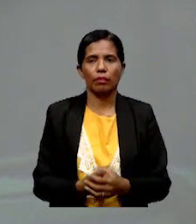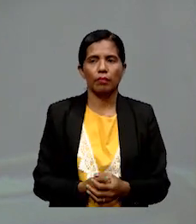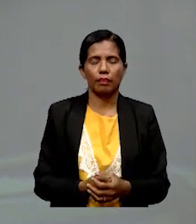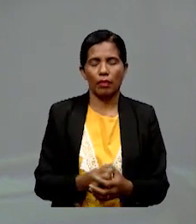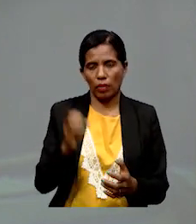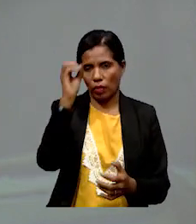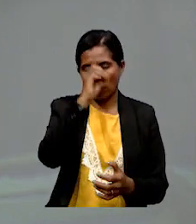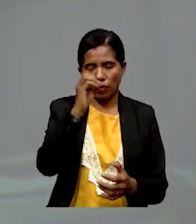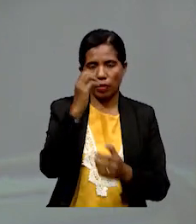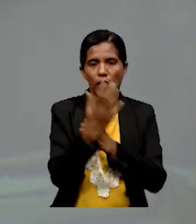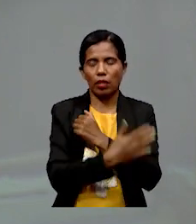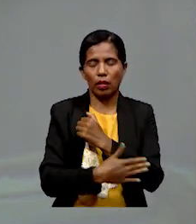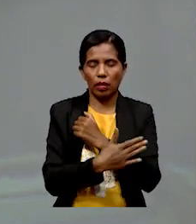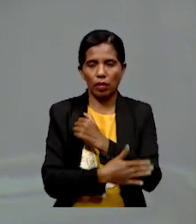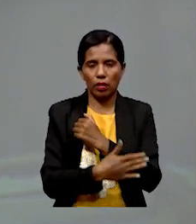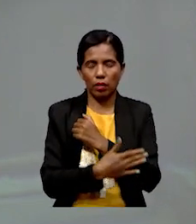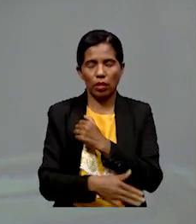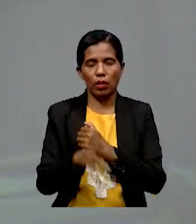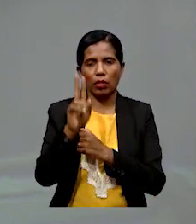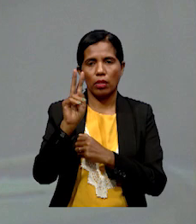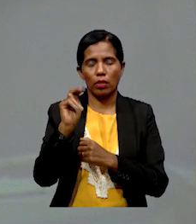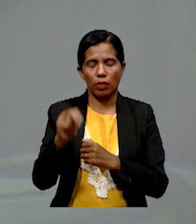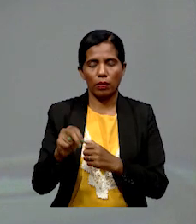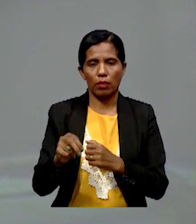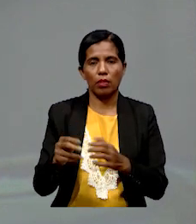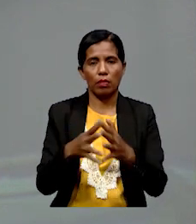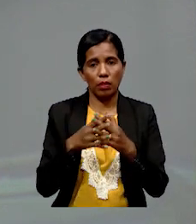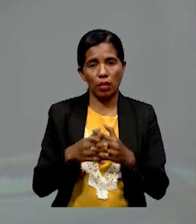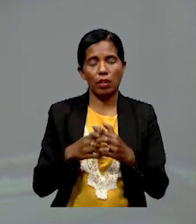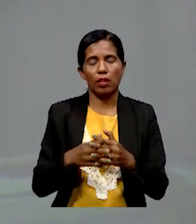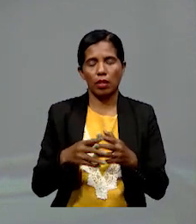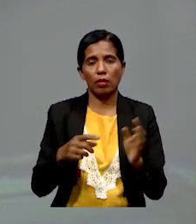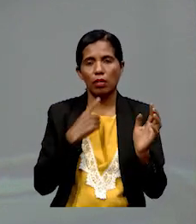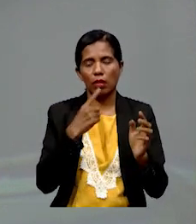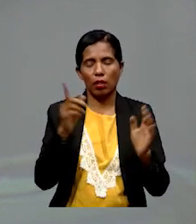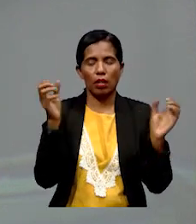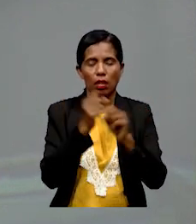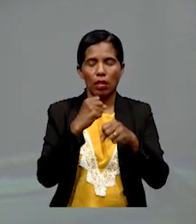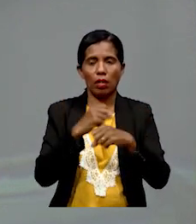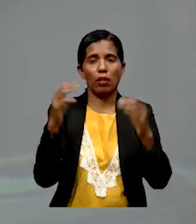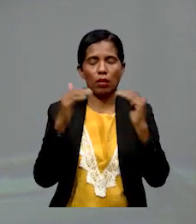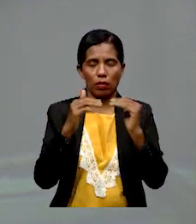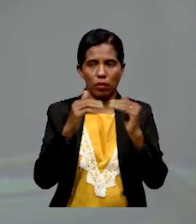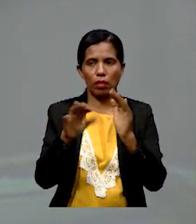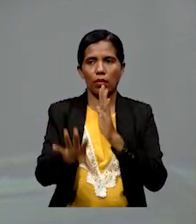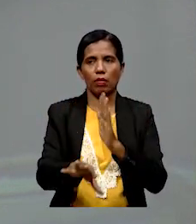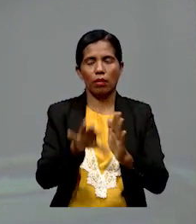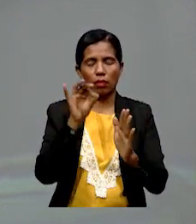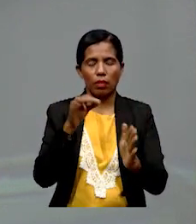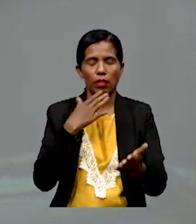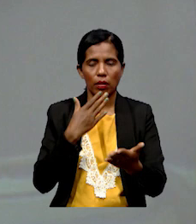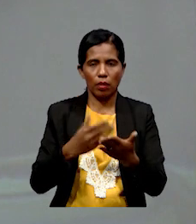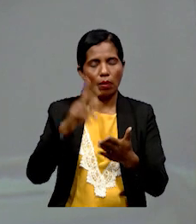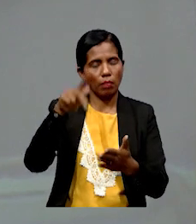observa Nações Unidas na carta, ou apelo para diálogo, para retar solução